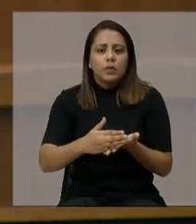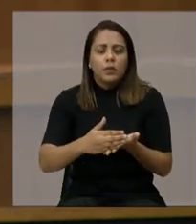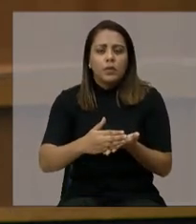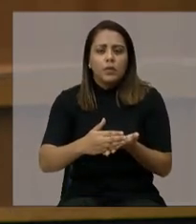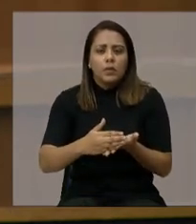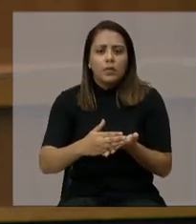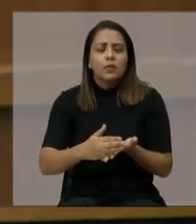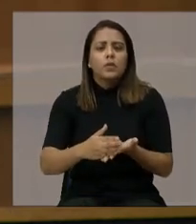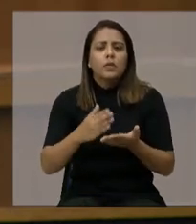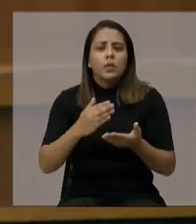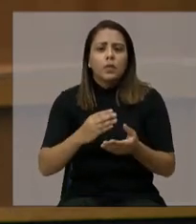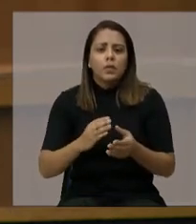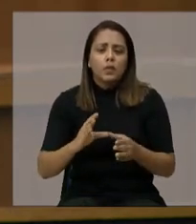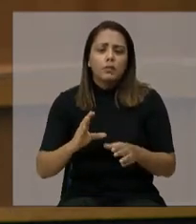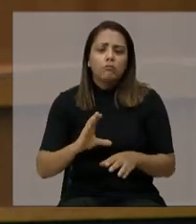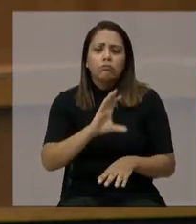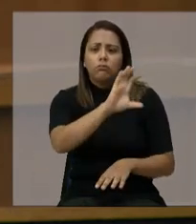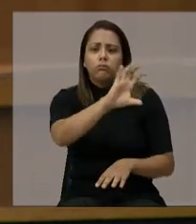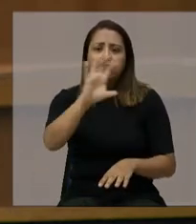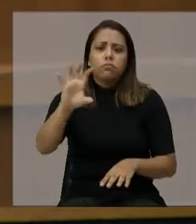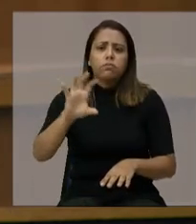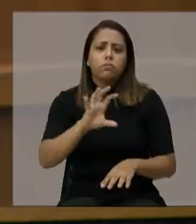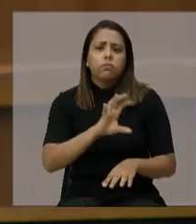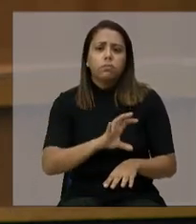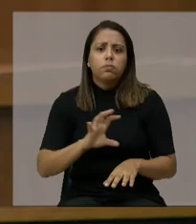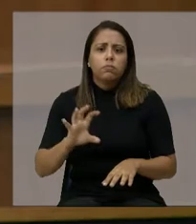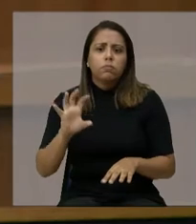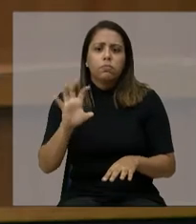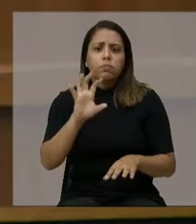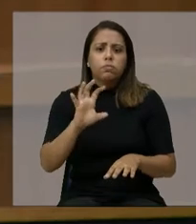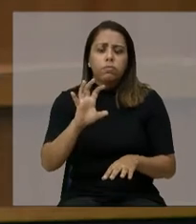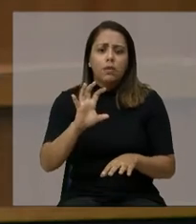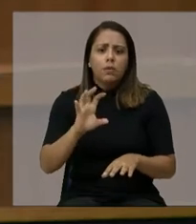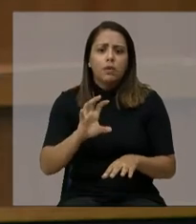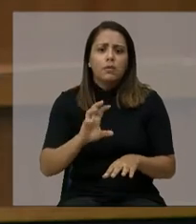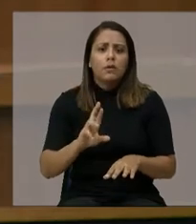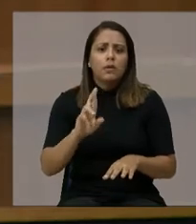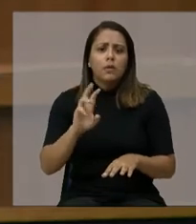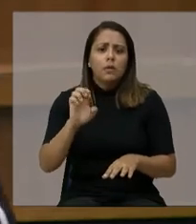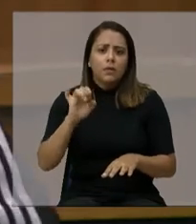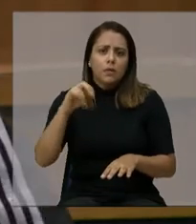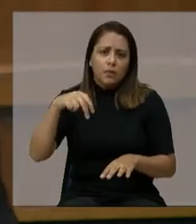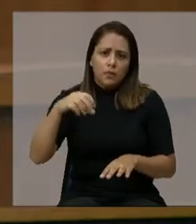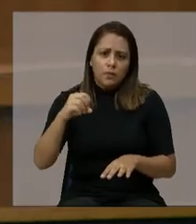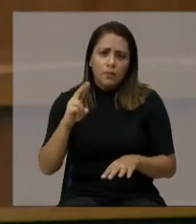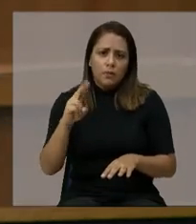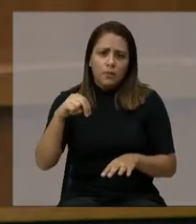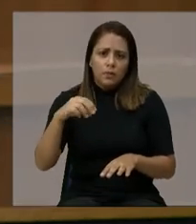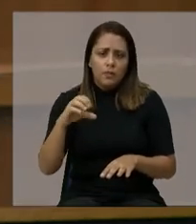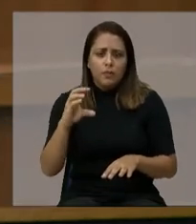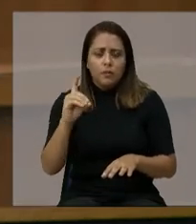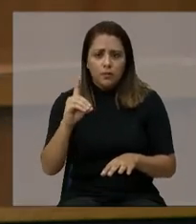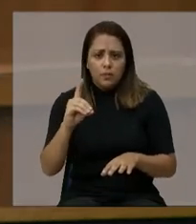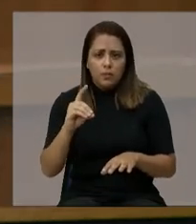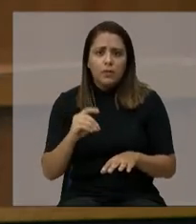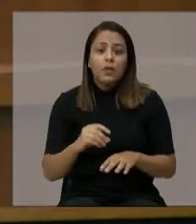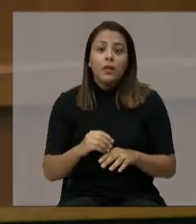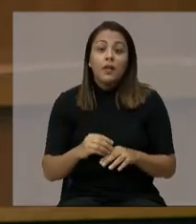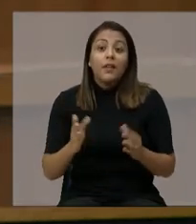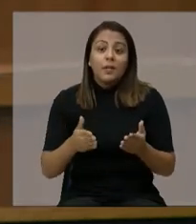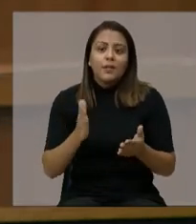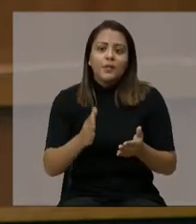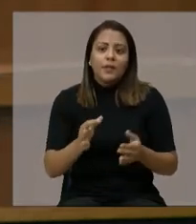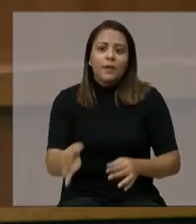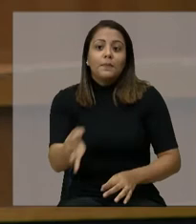a curiosidade foram a senhora de mais de 90 anos, a senhora Margarete, que recebeu a primeira dose